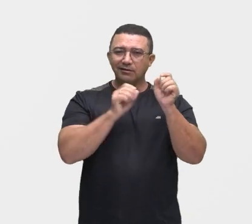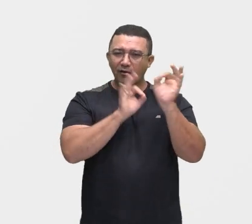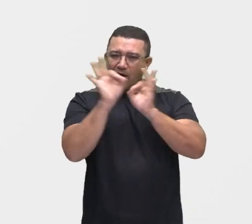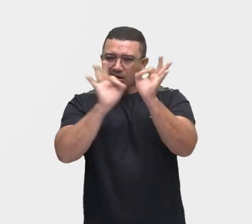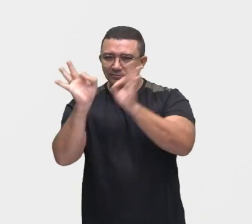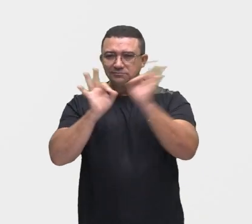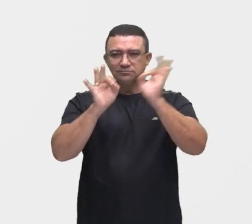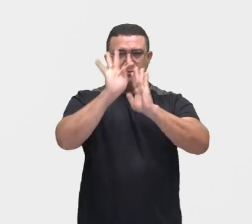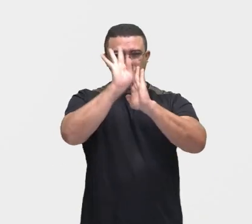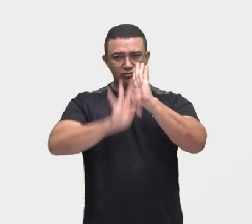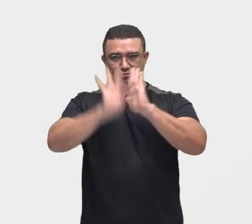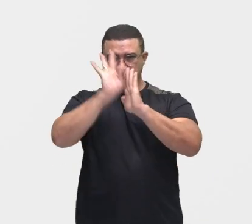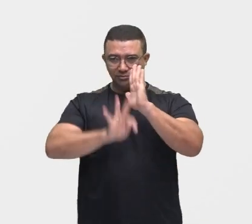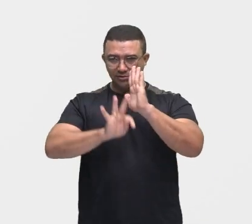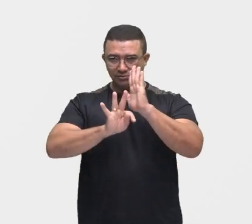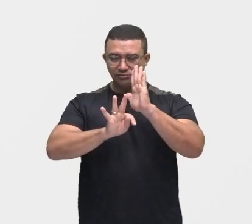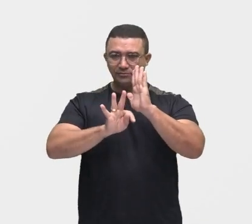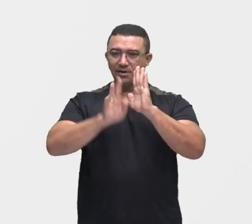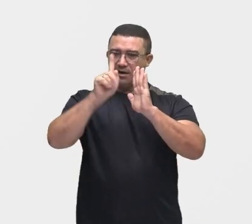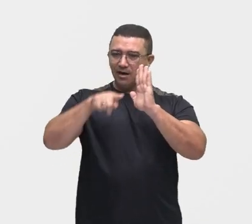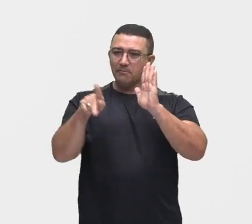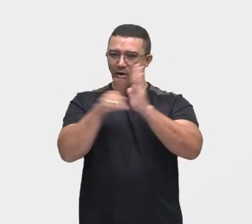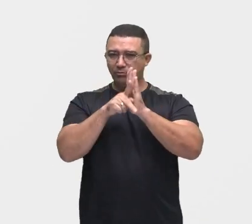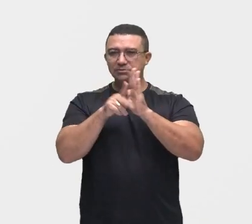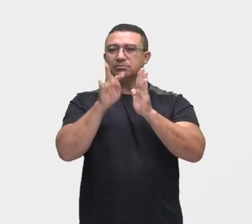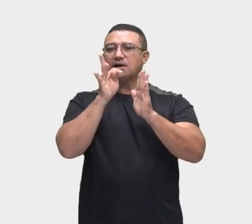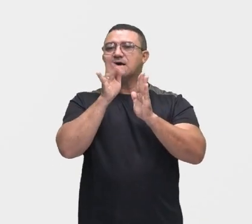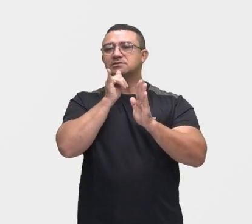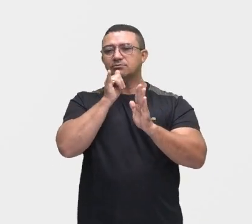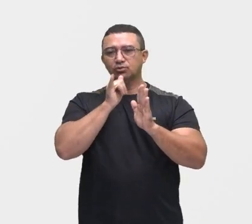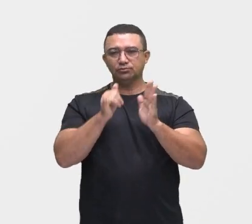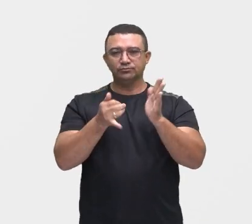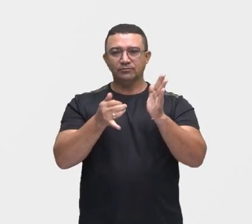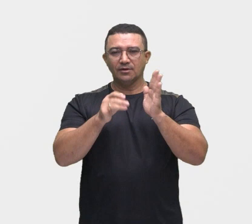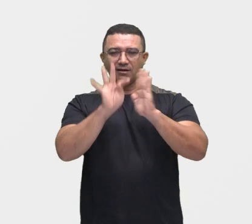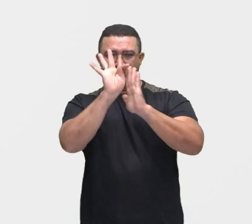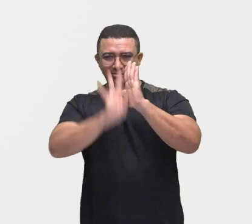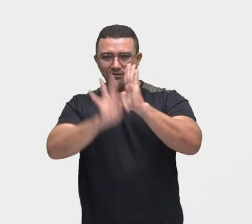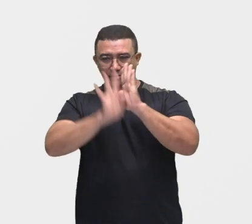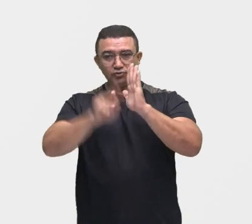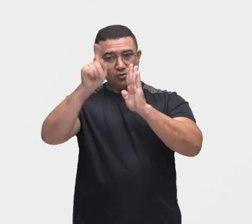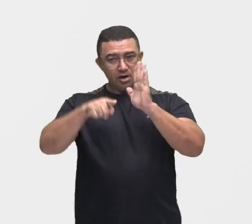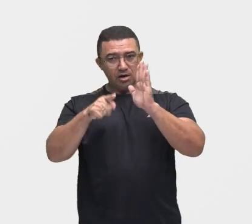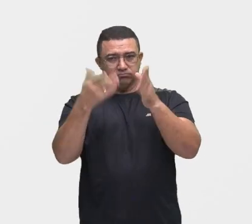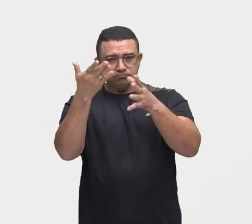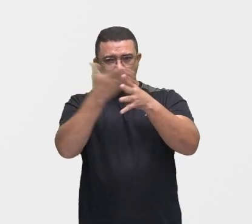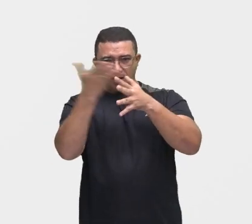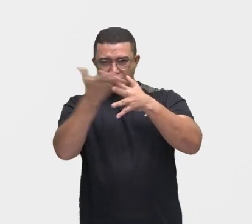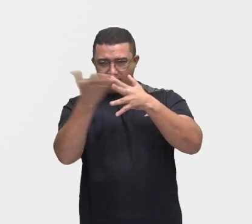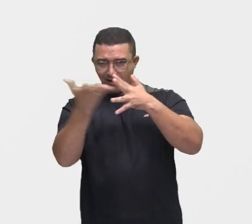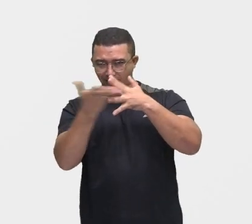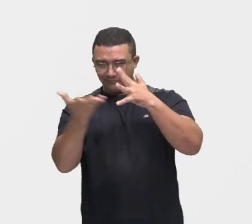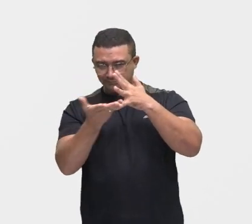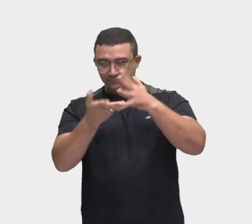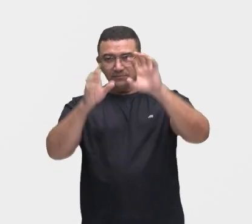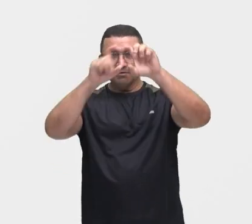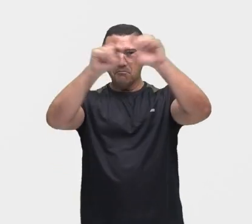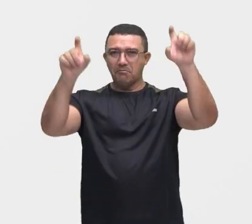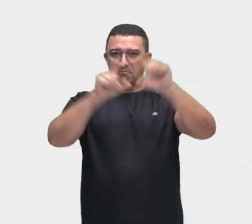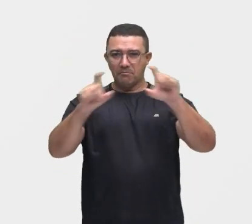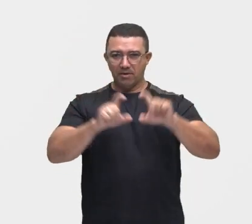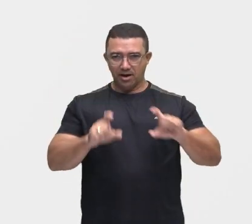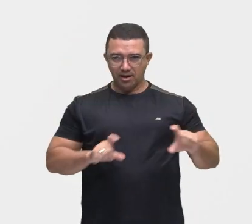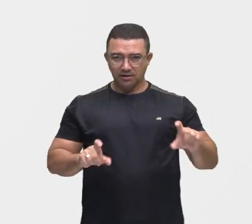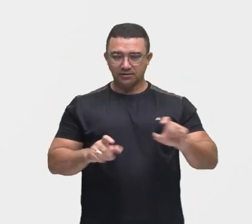Então, preste atenção. Um texto, ele é dividido em parágrafos, certo? O